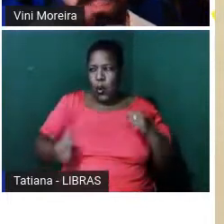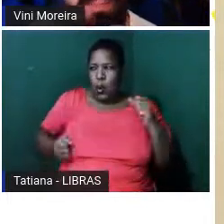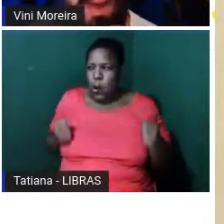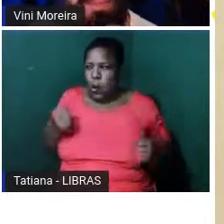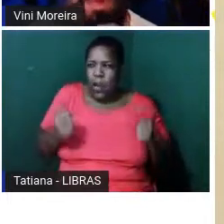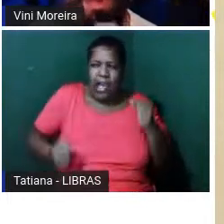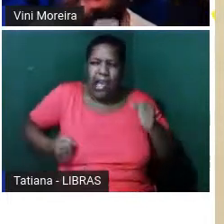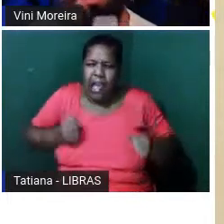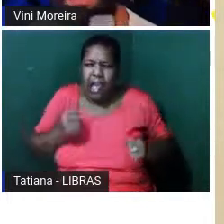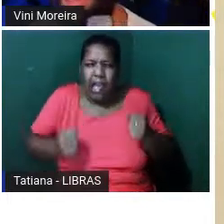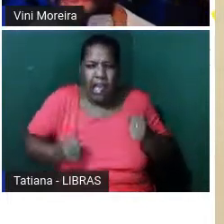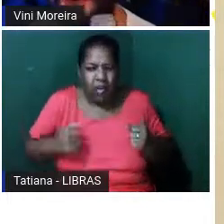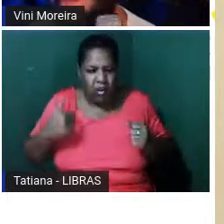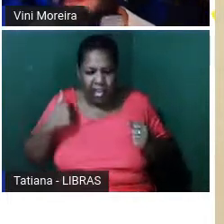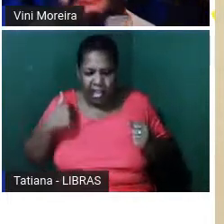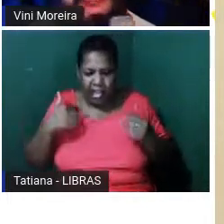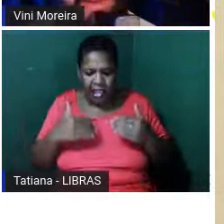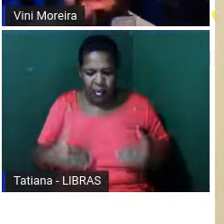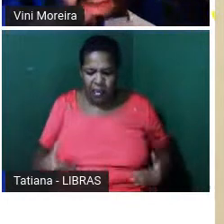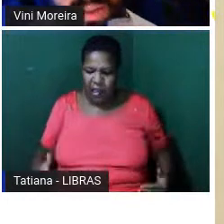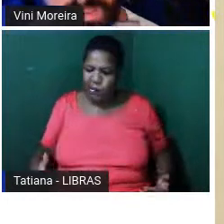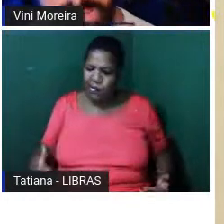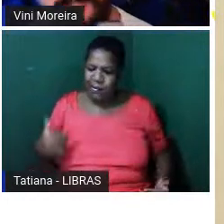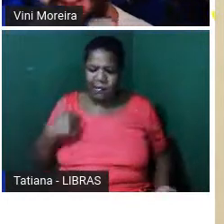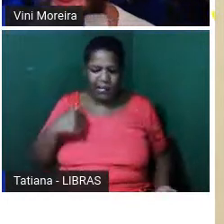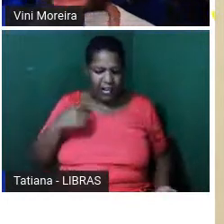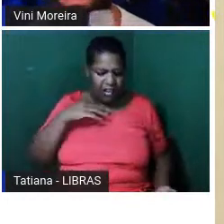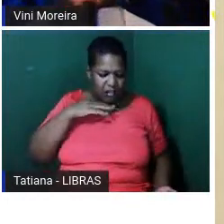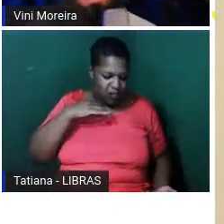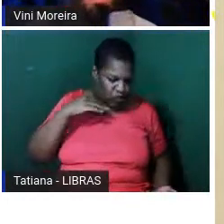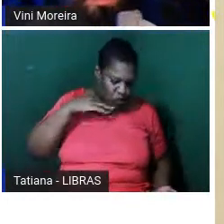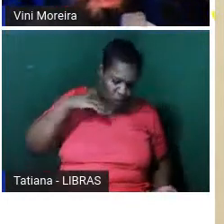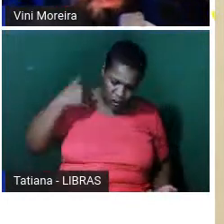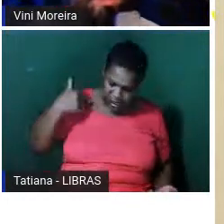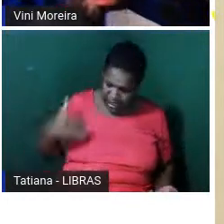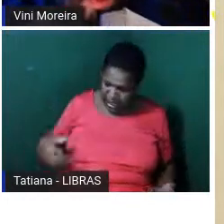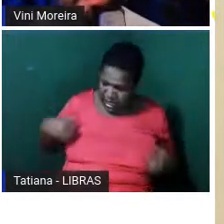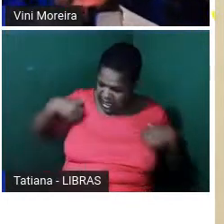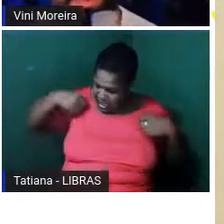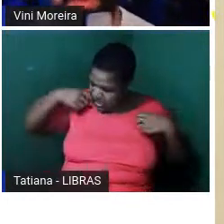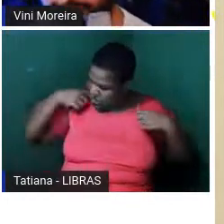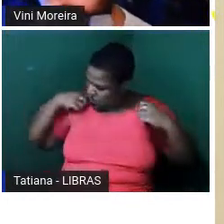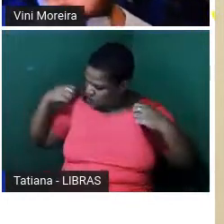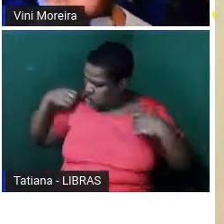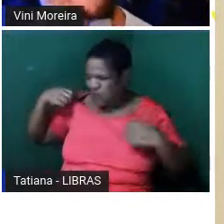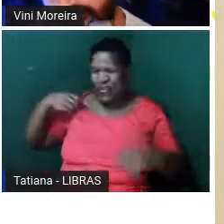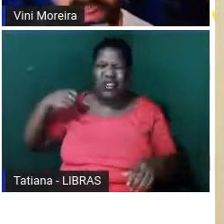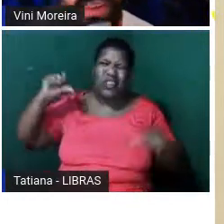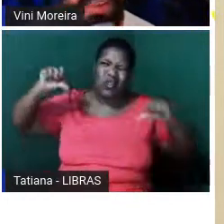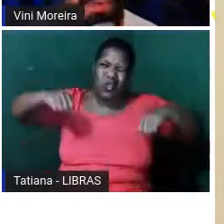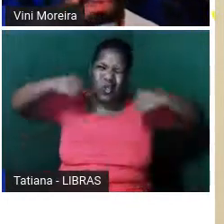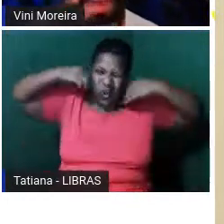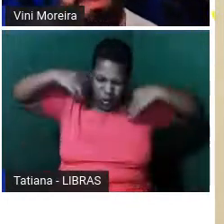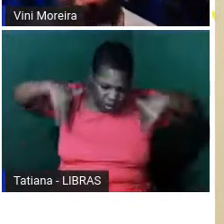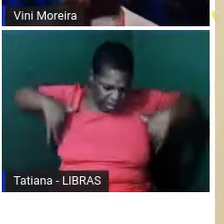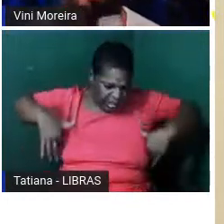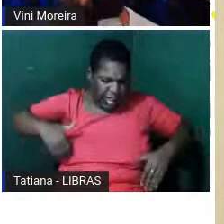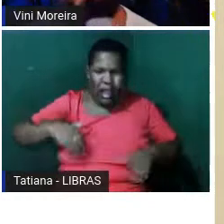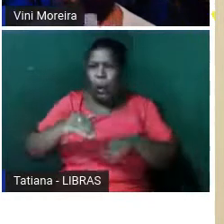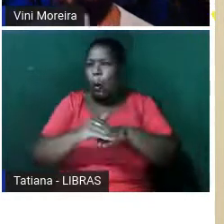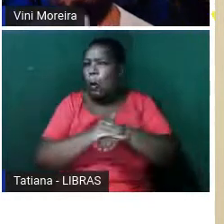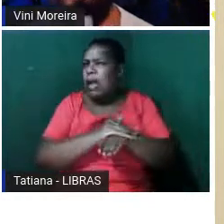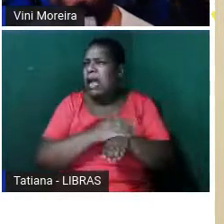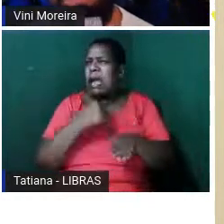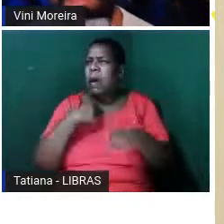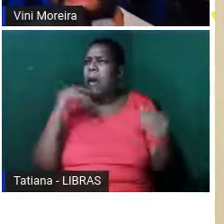essa minha bermuda aqui do Ensino Médio já tá desfiando essa minha blusa que já não tá aguentando eu só esse meu tênis